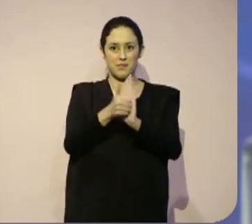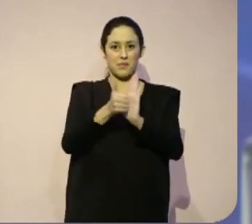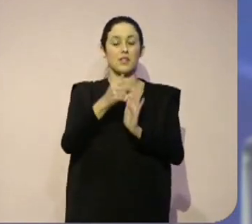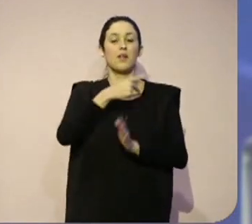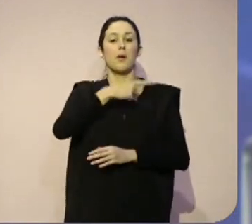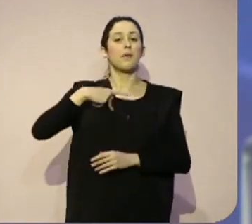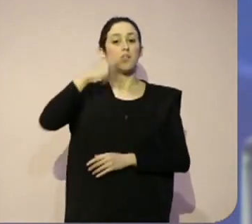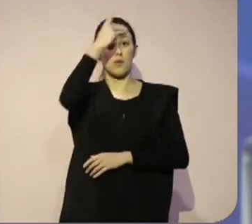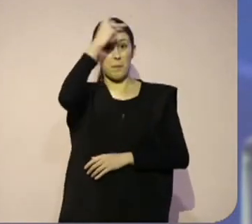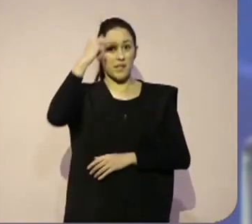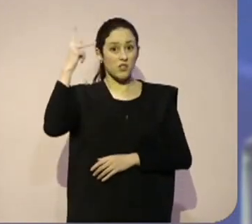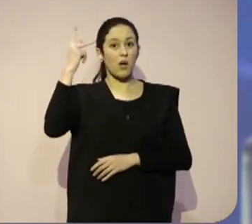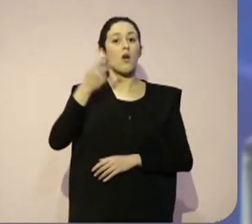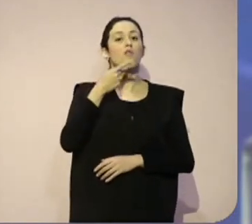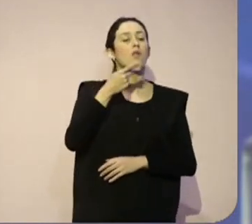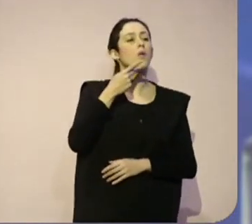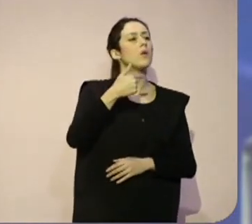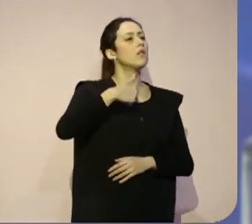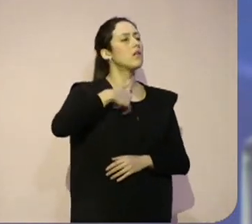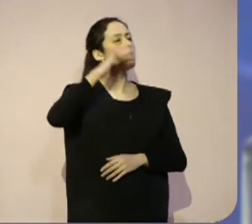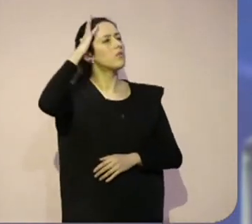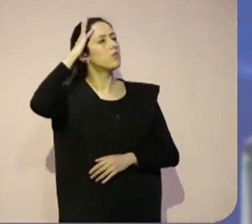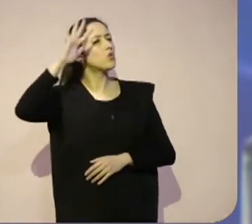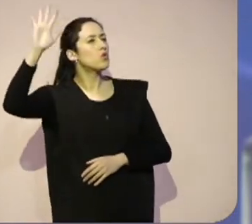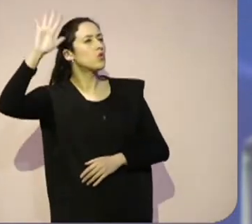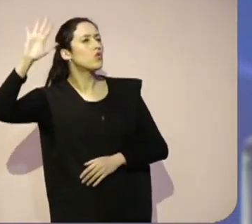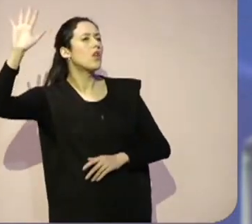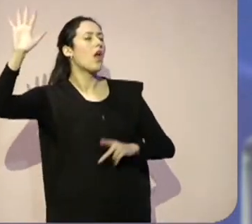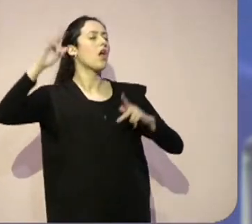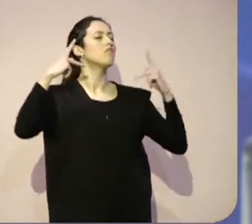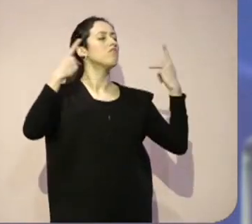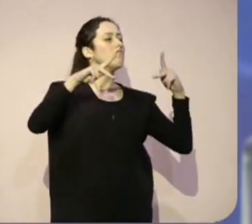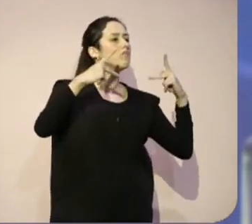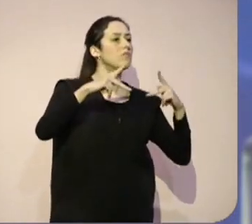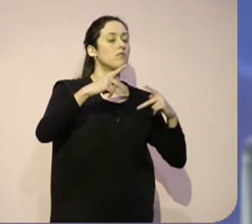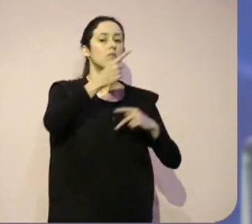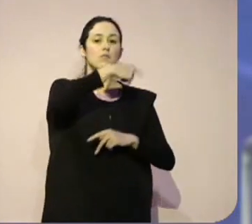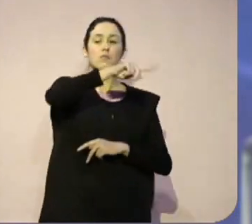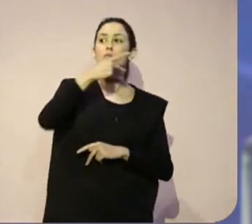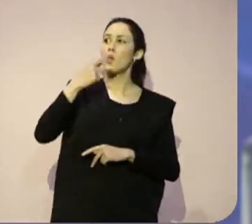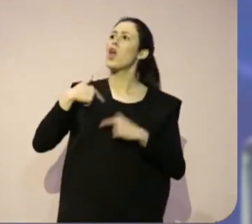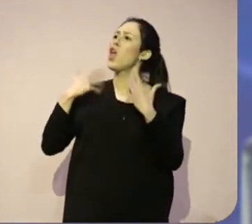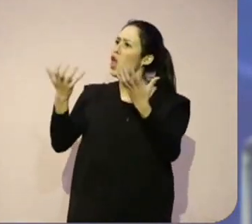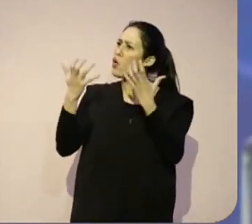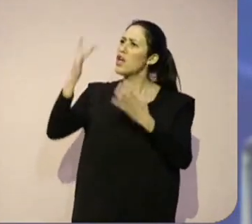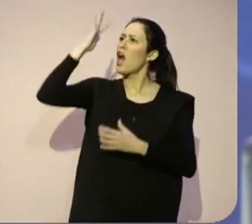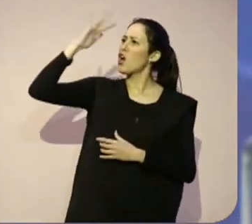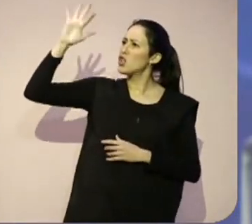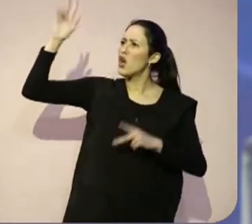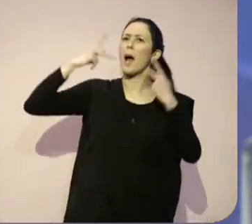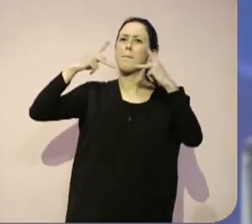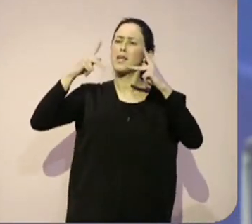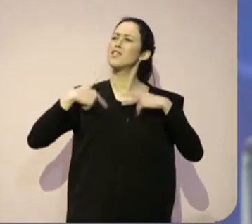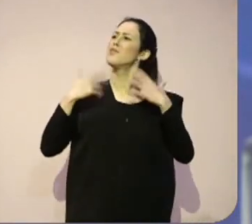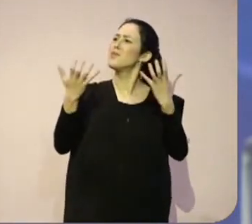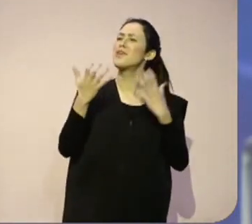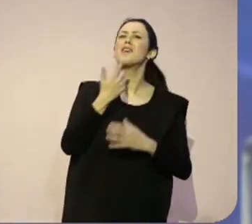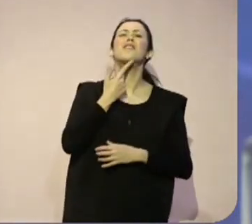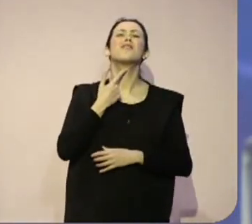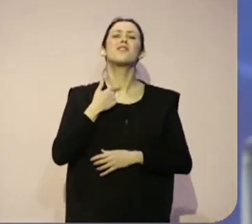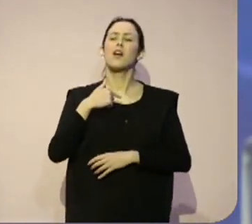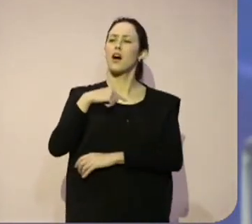falou que ele tinha sonhado com um sermão. E aí o pessoal começou a falar, eu também quero sonhar com um sermão, e eu achei